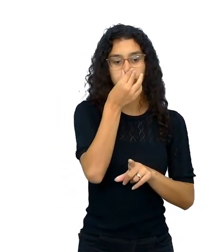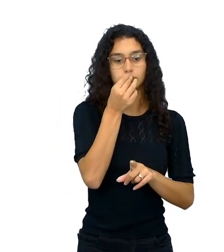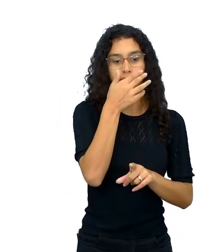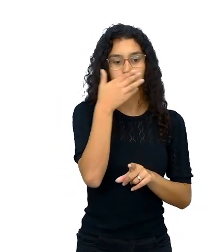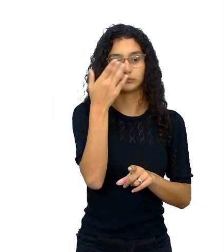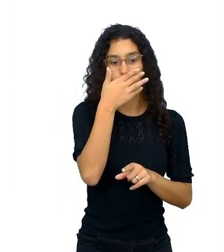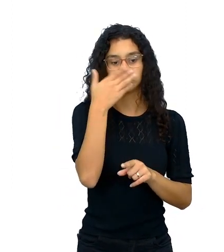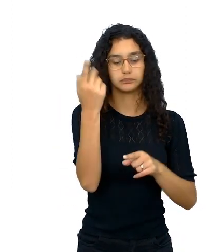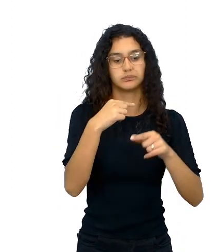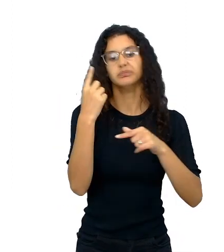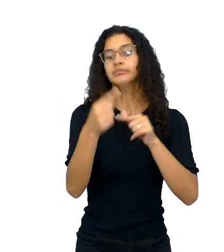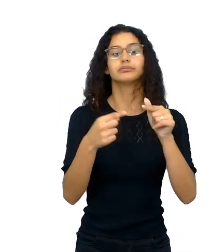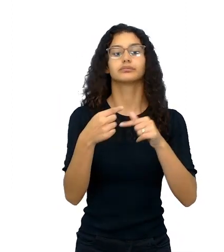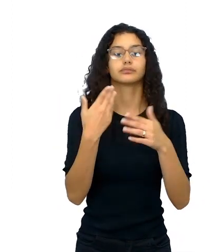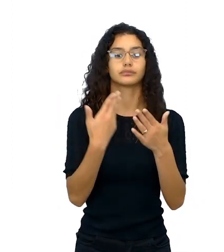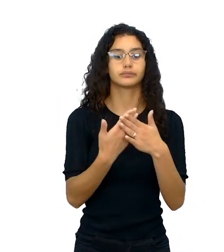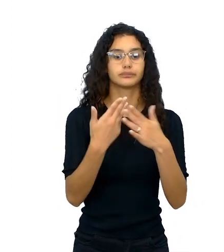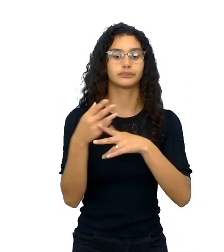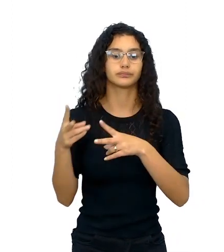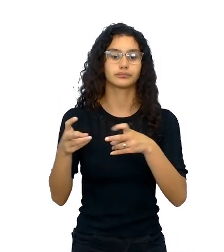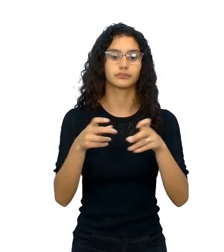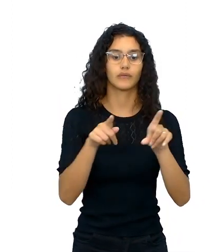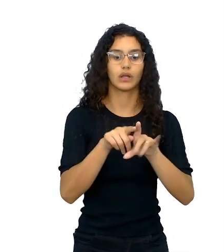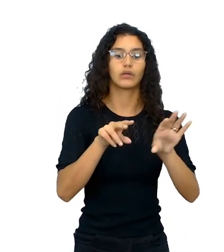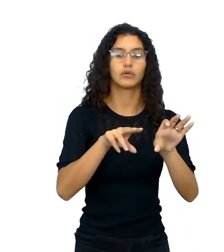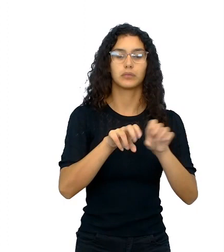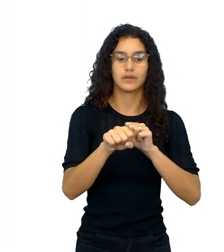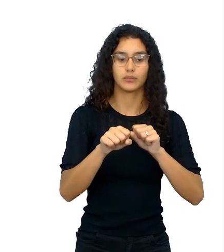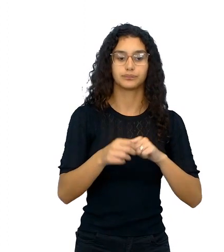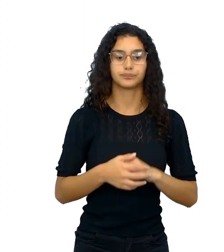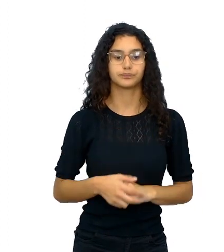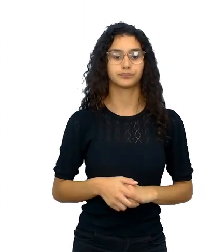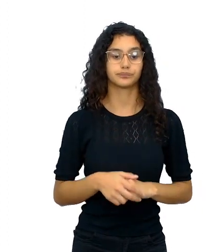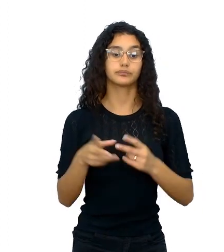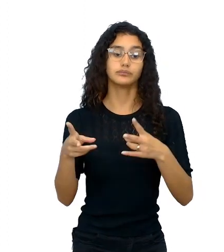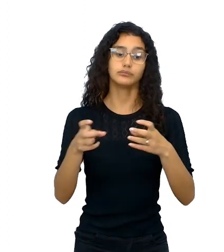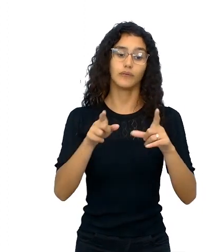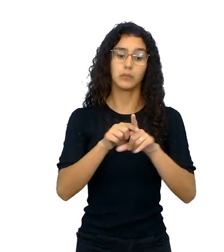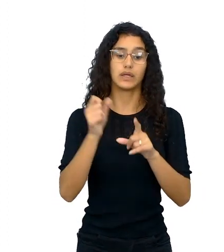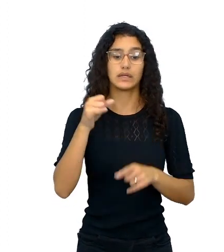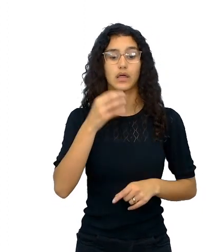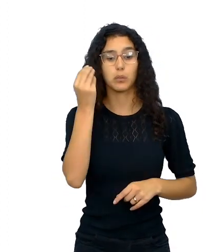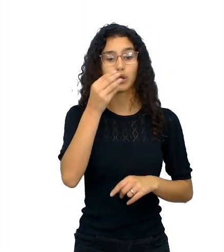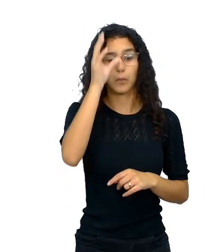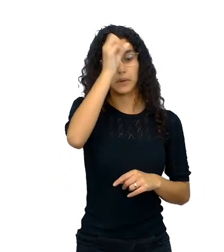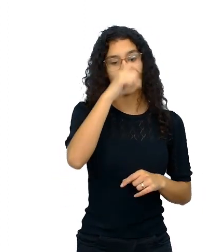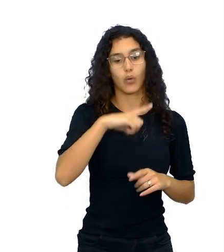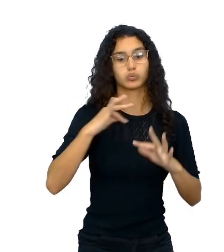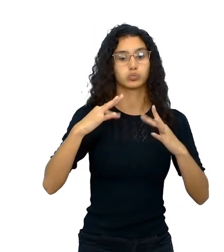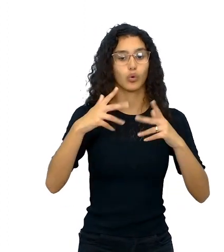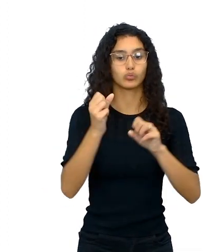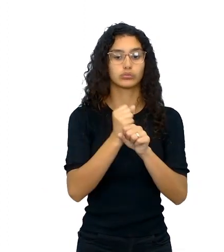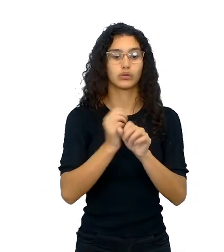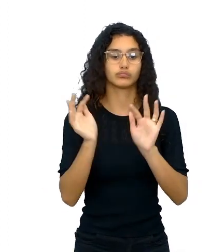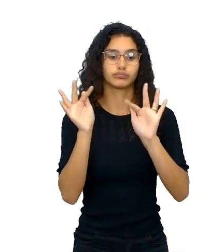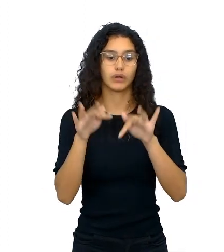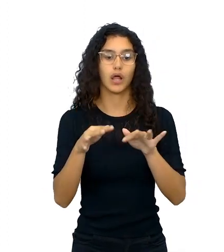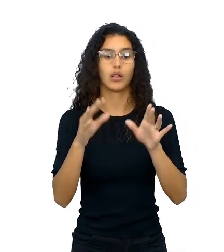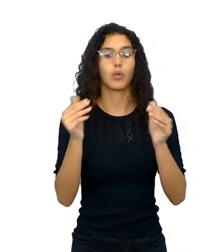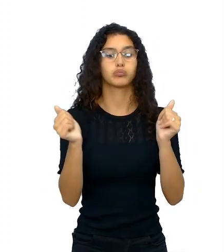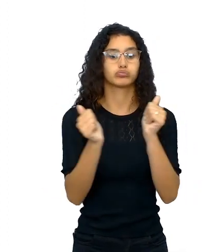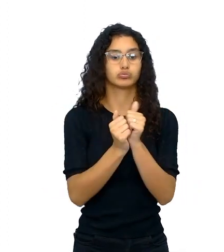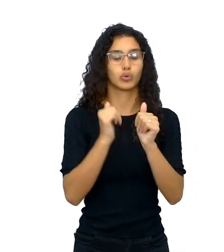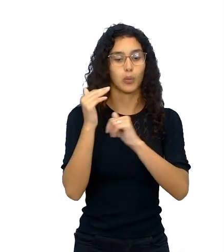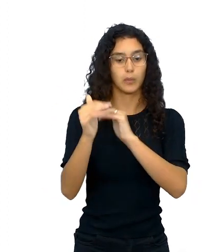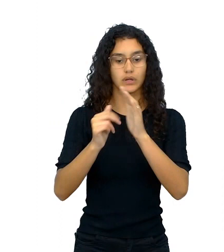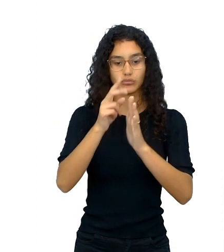os objetivos das aulas analisadas nessa formação ano-série, e examinar se a experiência de aprendizagem para os anos finais está articulada